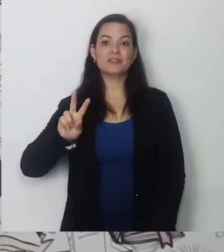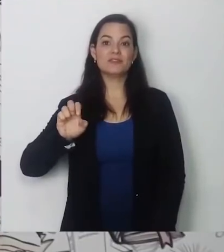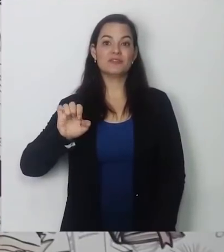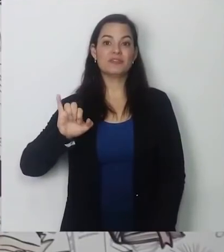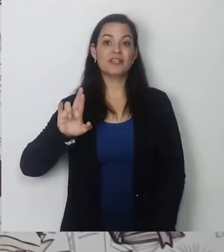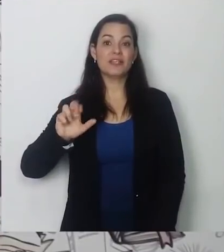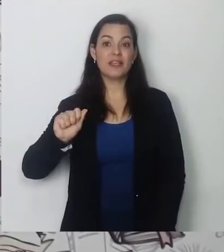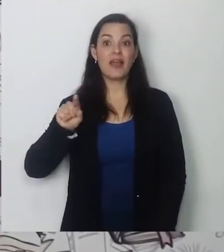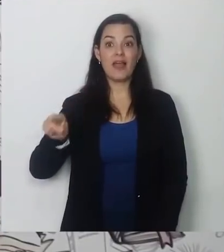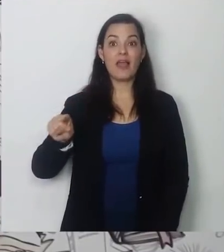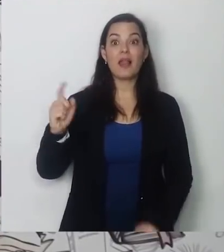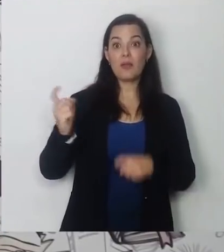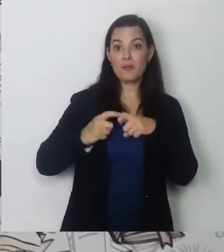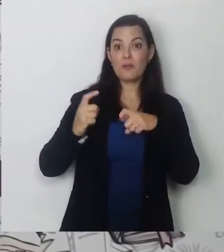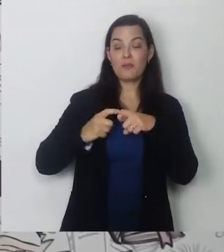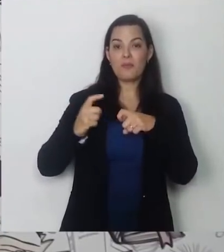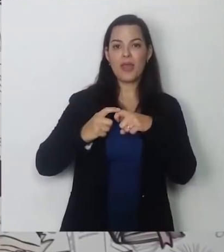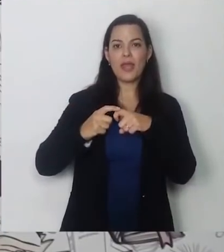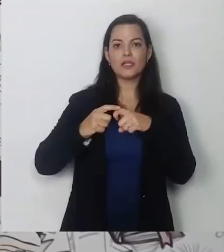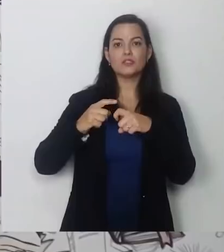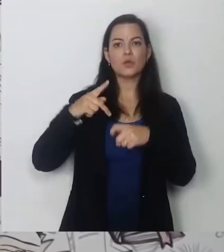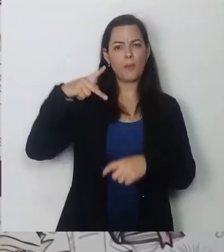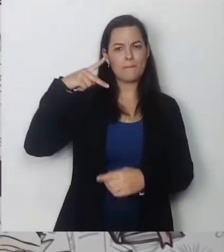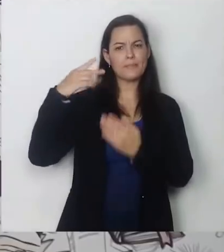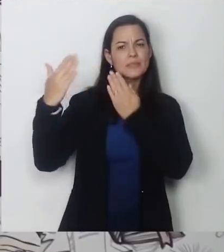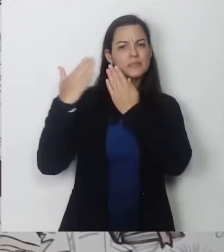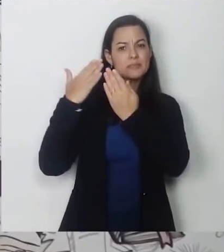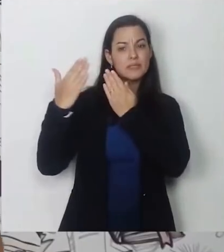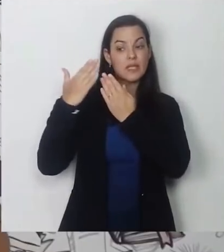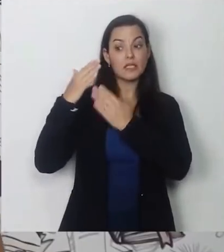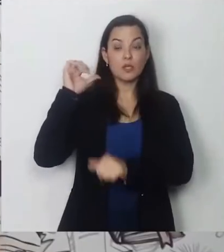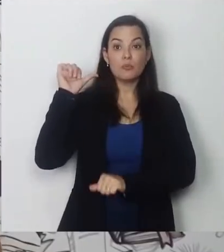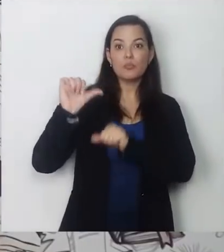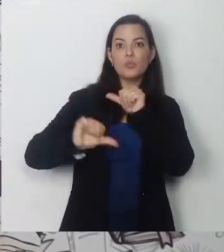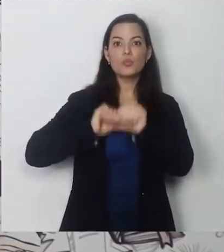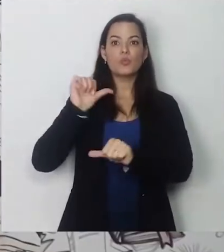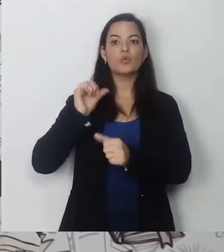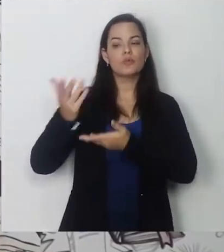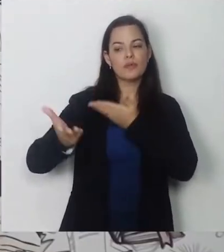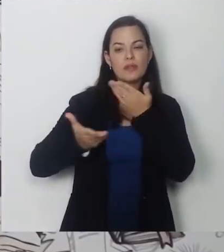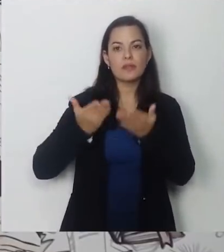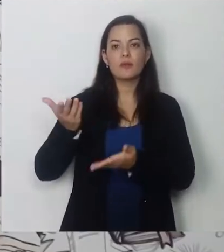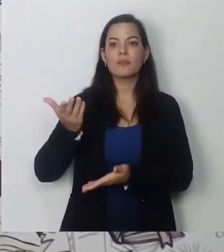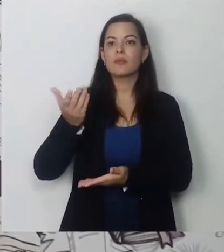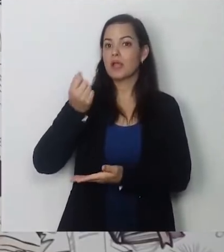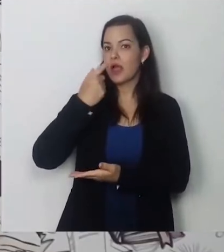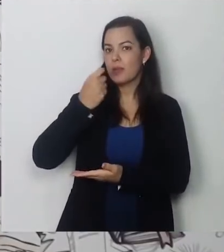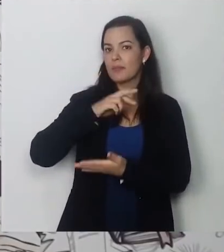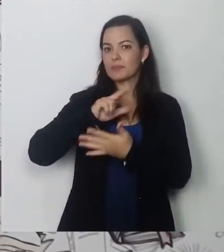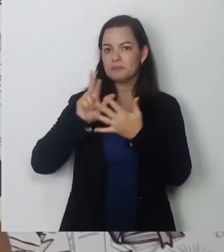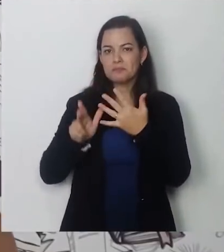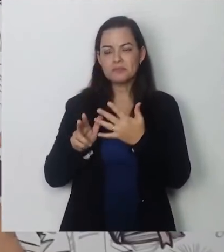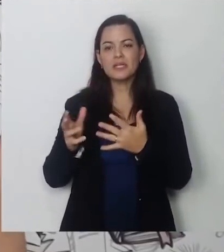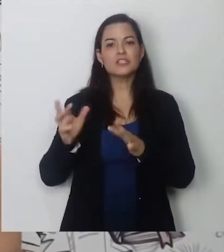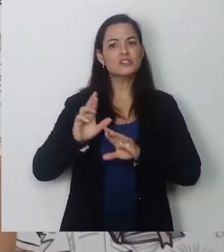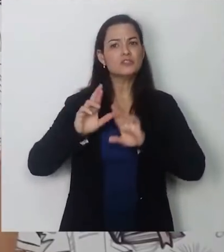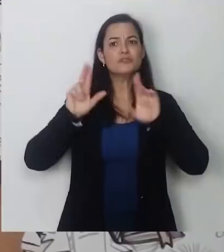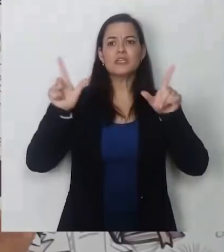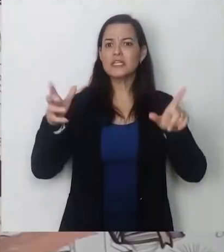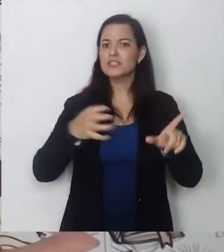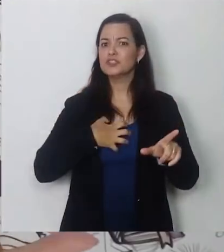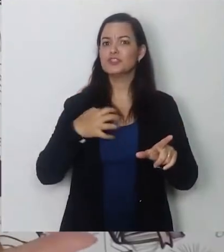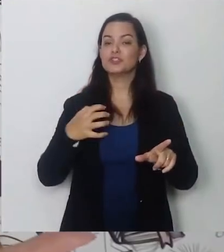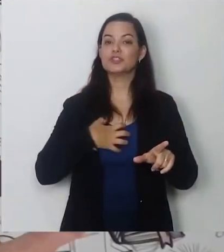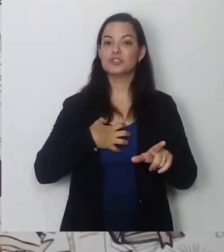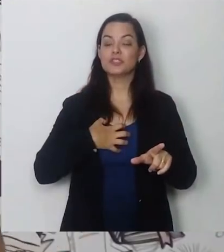forma do tratamento destas pessoas internadas, melhorando sua qualidade de vida e a